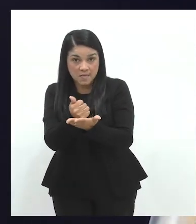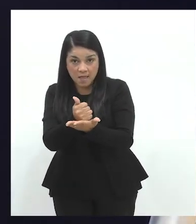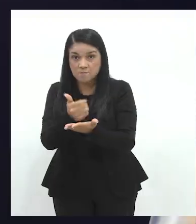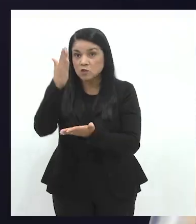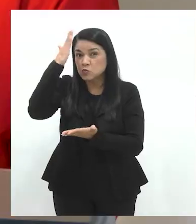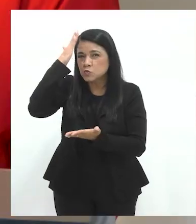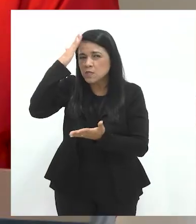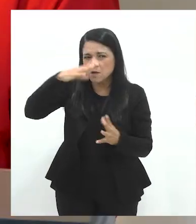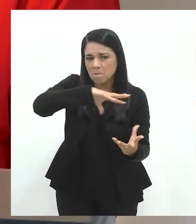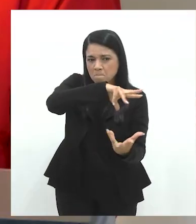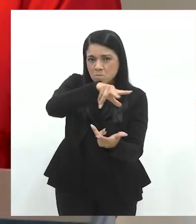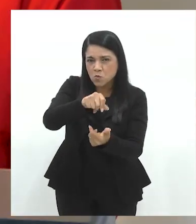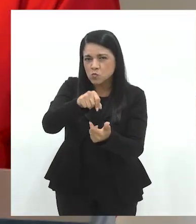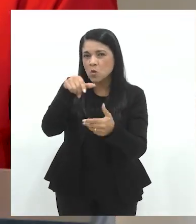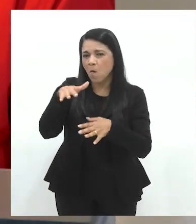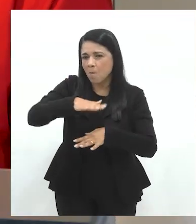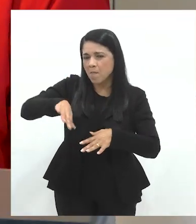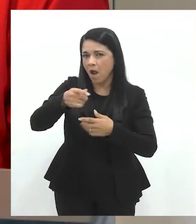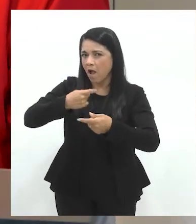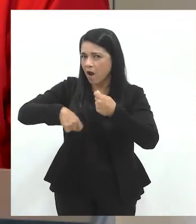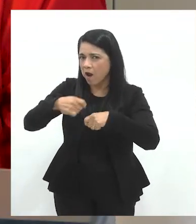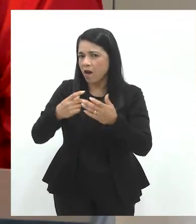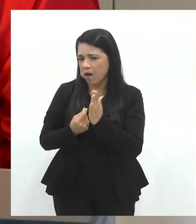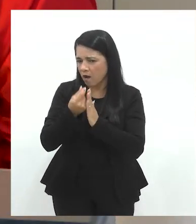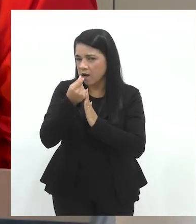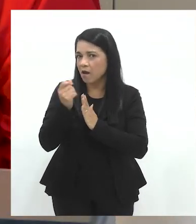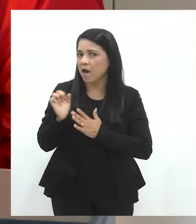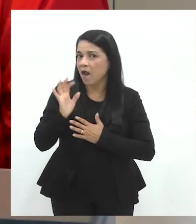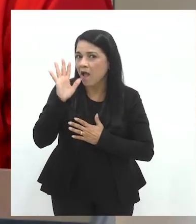maior sucesso, é um mercado bilionário assim como a